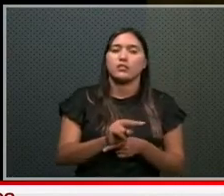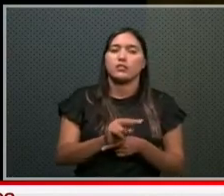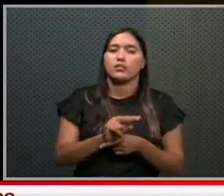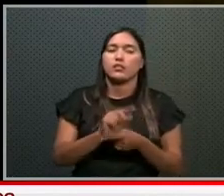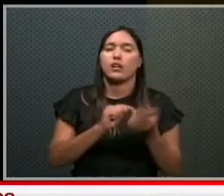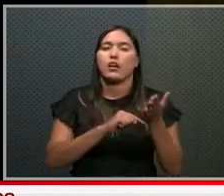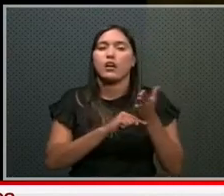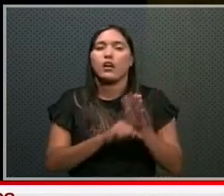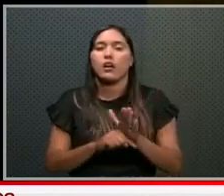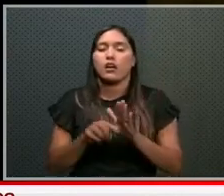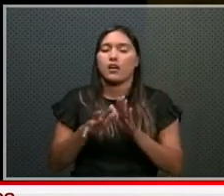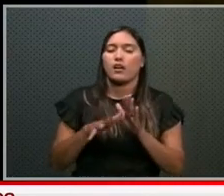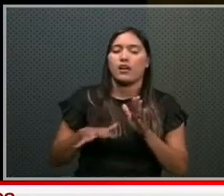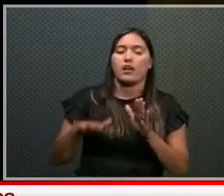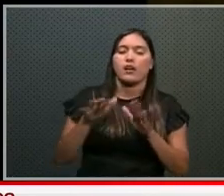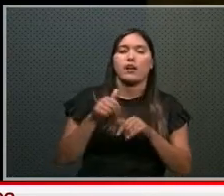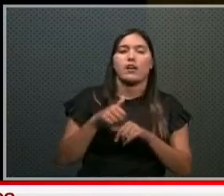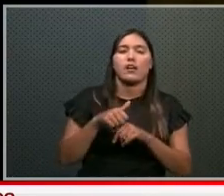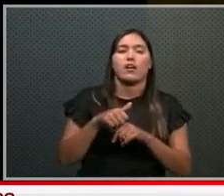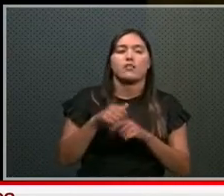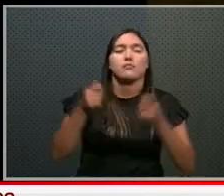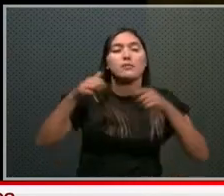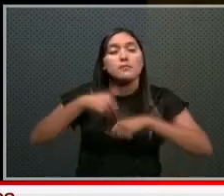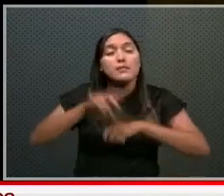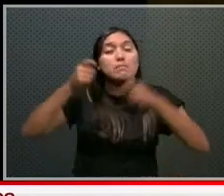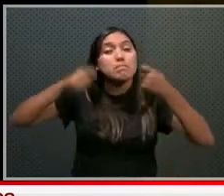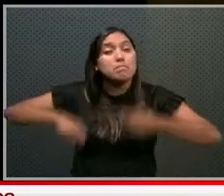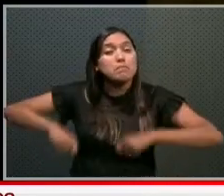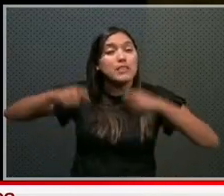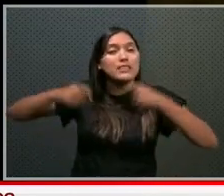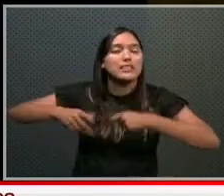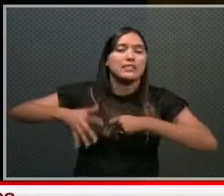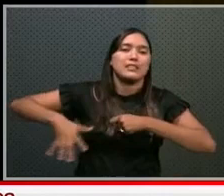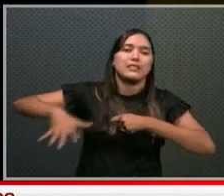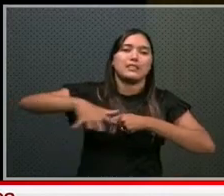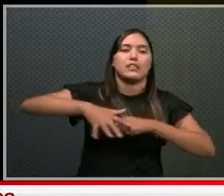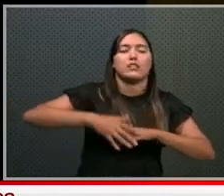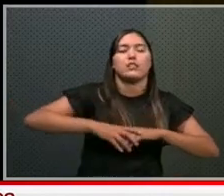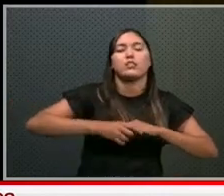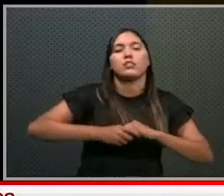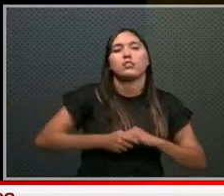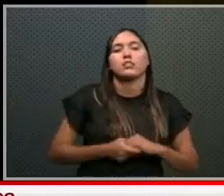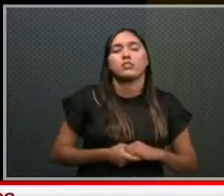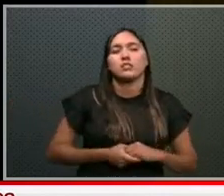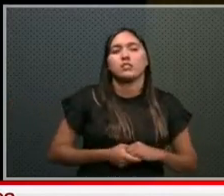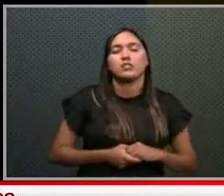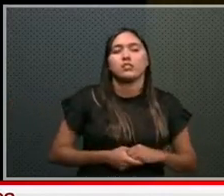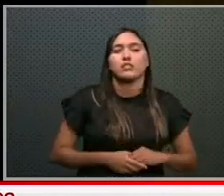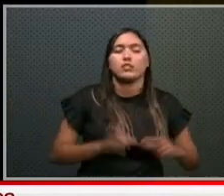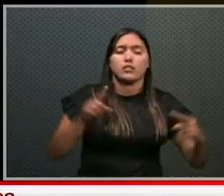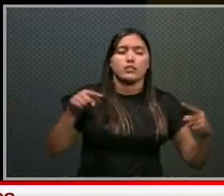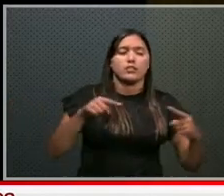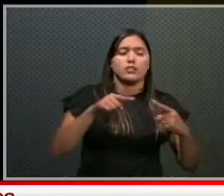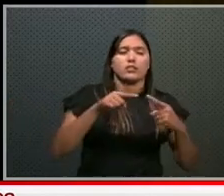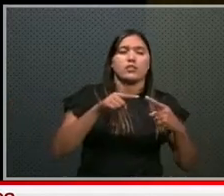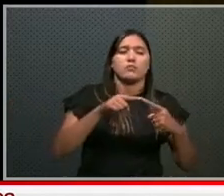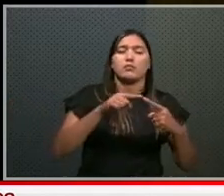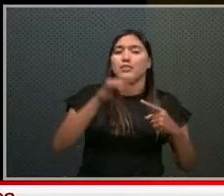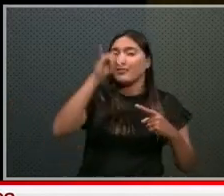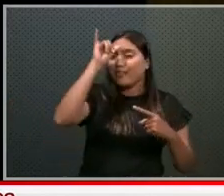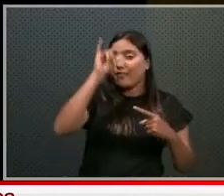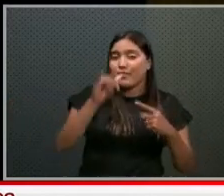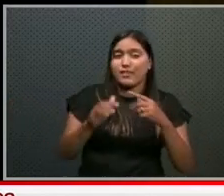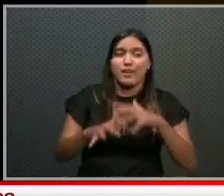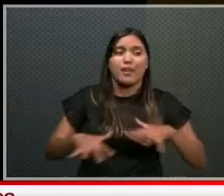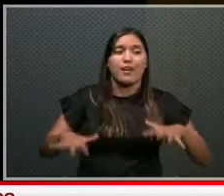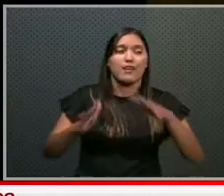vulneráveis na Amazônia sem obrigatoriedade nenhuma de abertura ou destruição de novas áreas